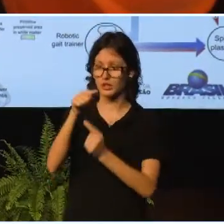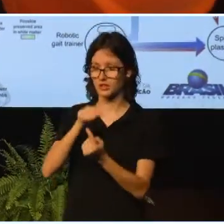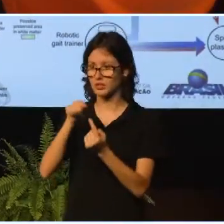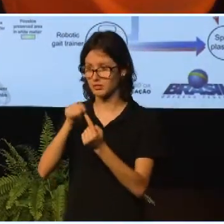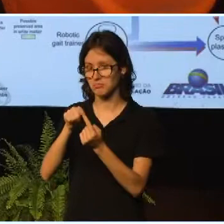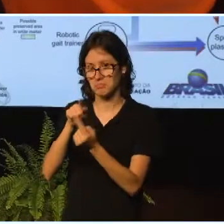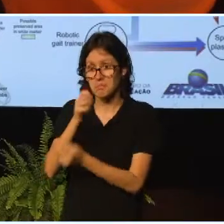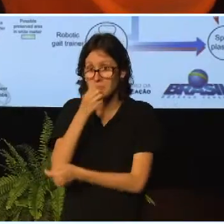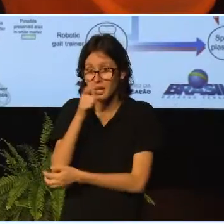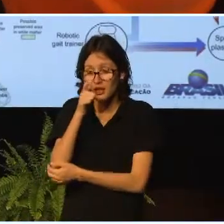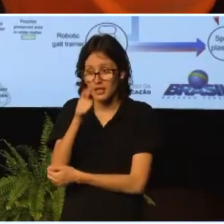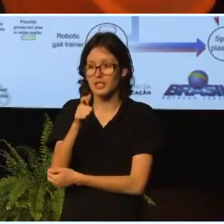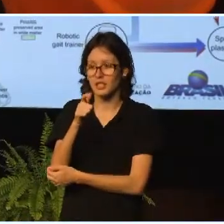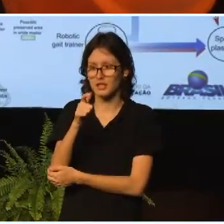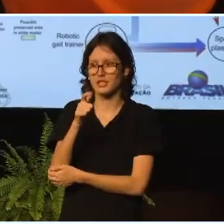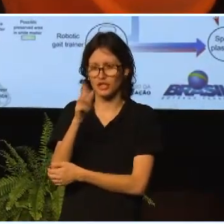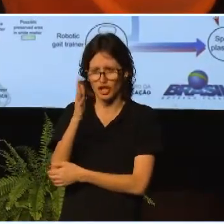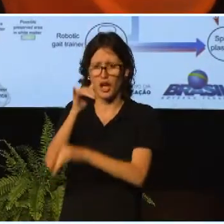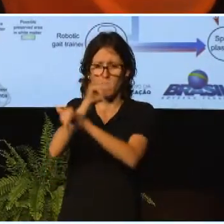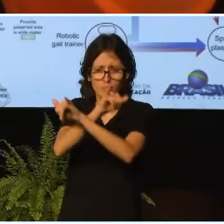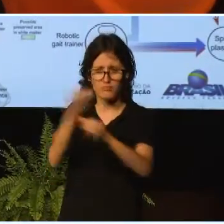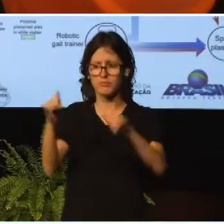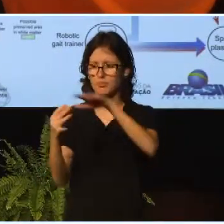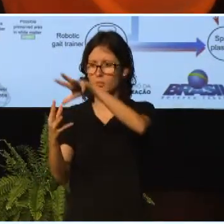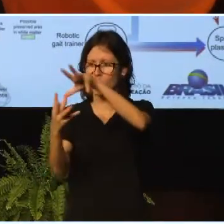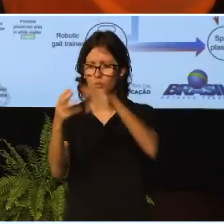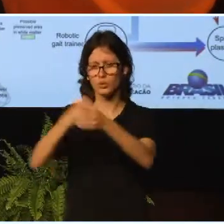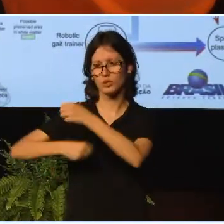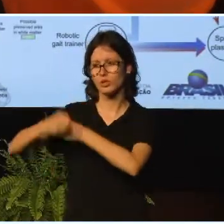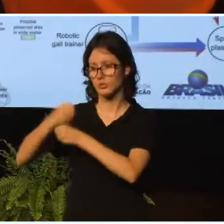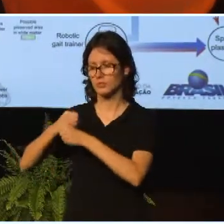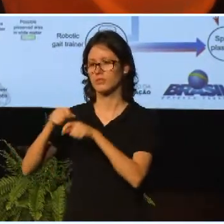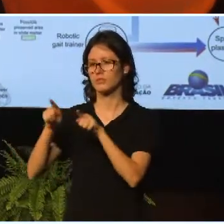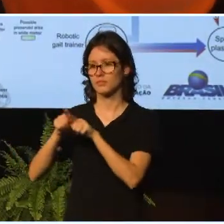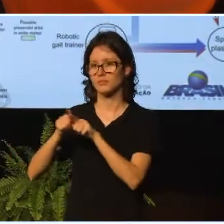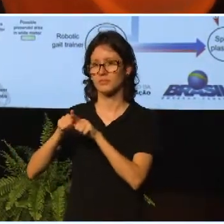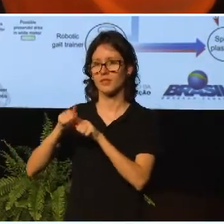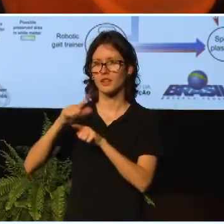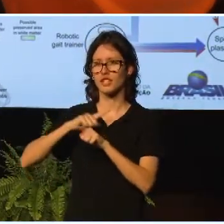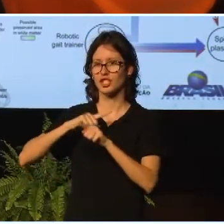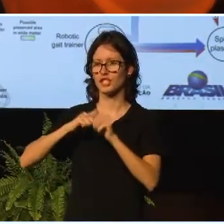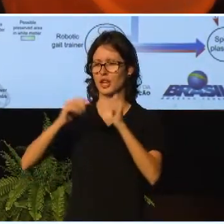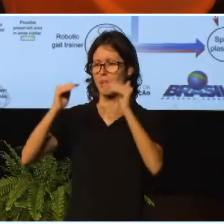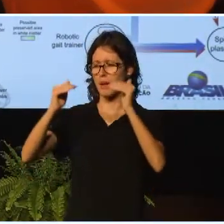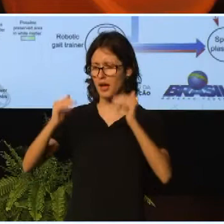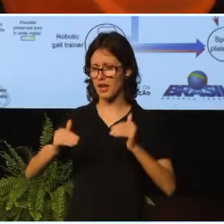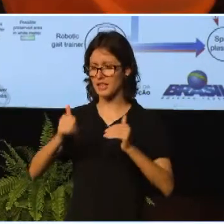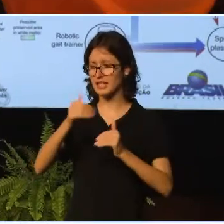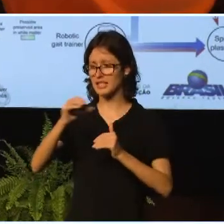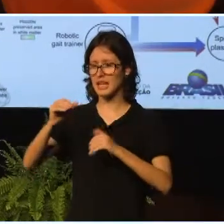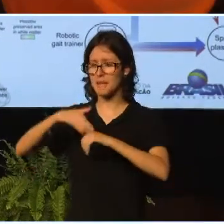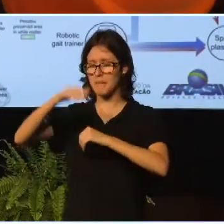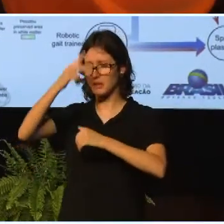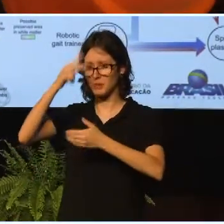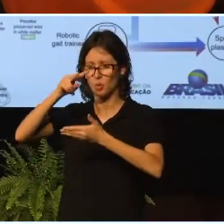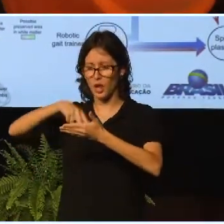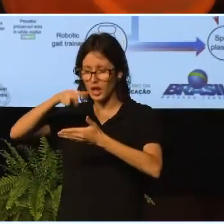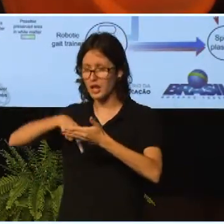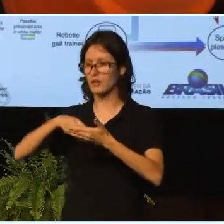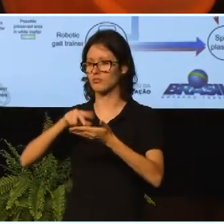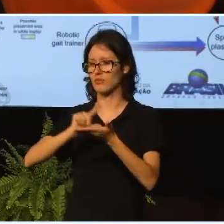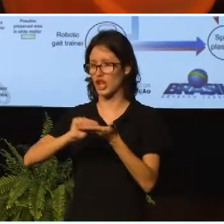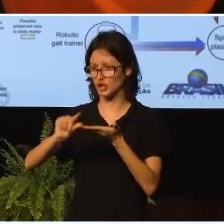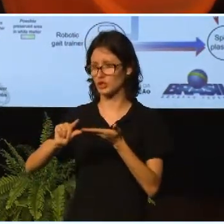bem interessante, saiu isso no mundo inteiro. O ano passado ele ficou entre os 100 mais lidos da revista,